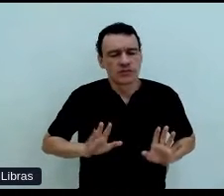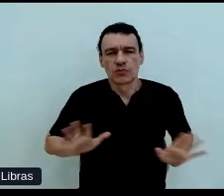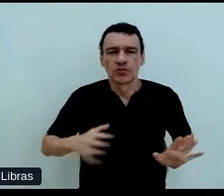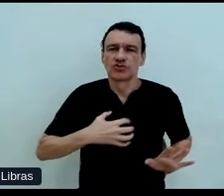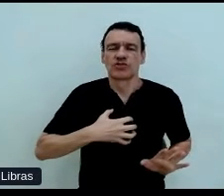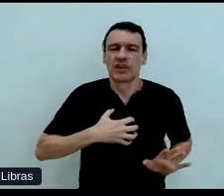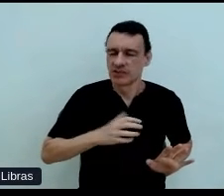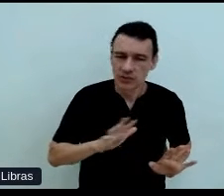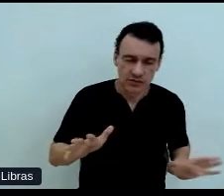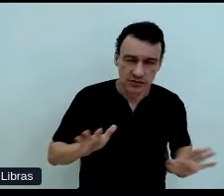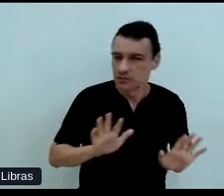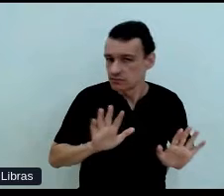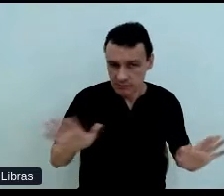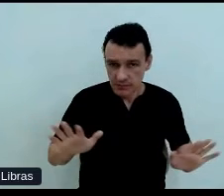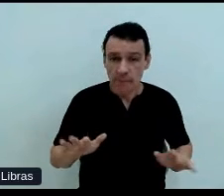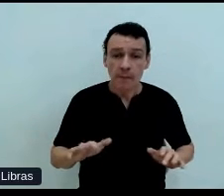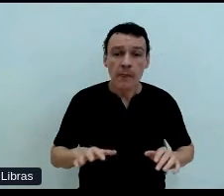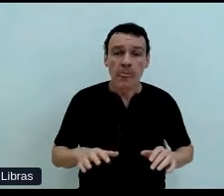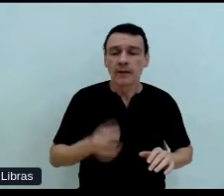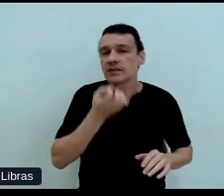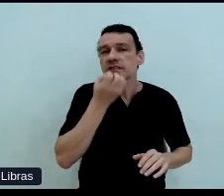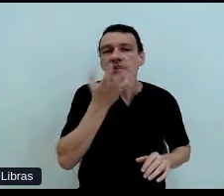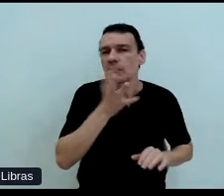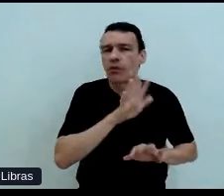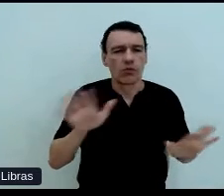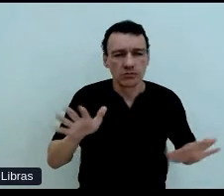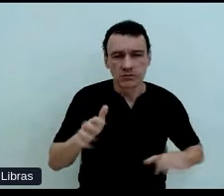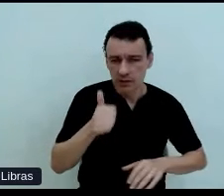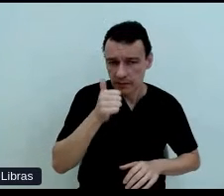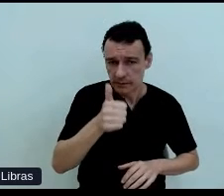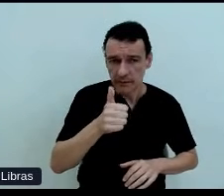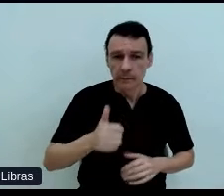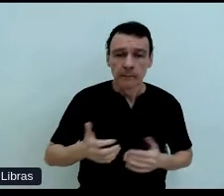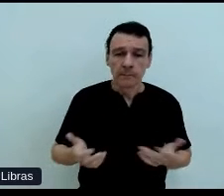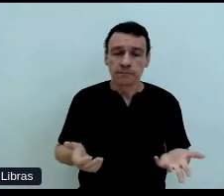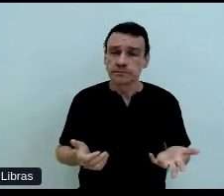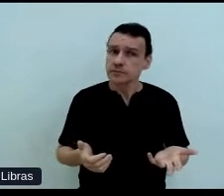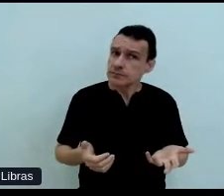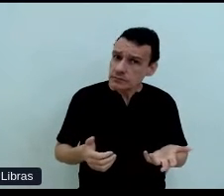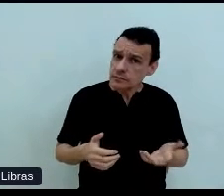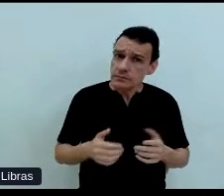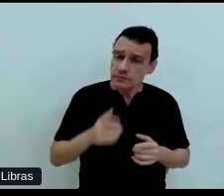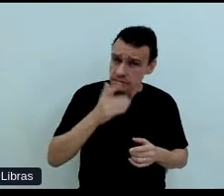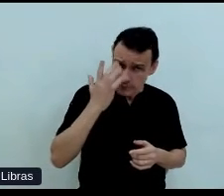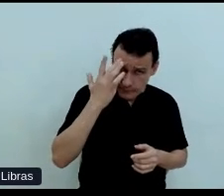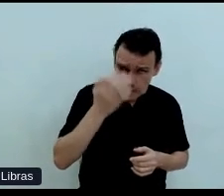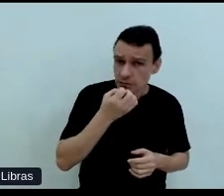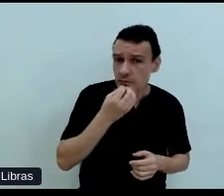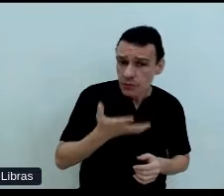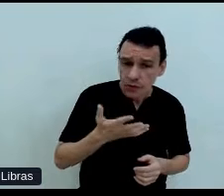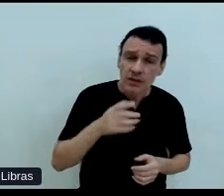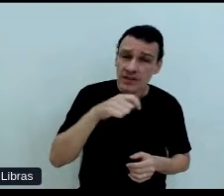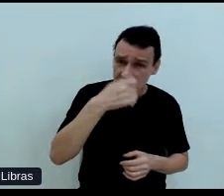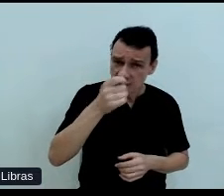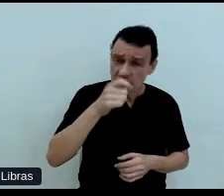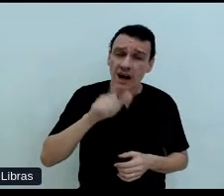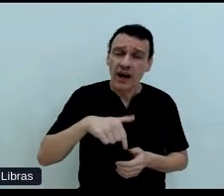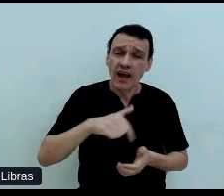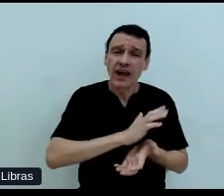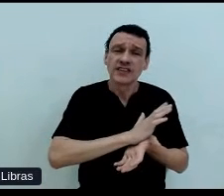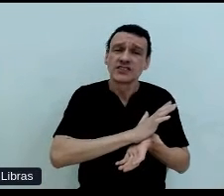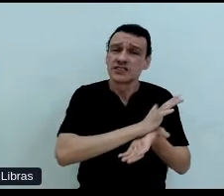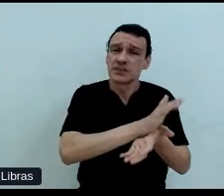e isso para mim já basta. Bom, se para você já basta, isso chama-se discriminação, mas é uma